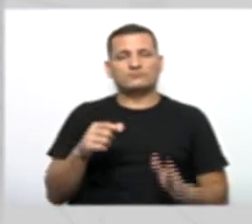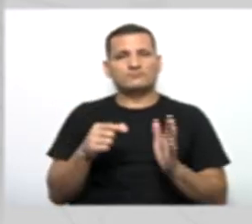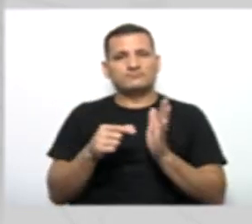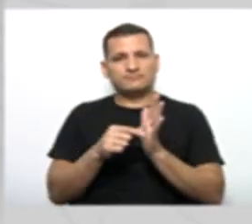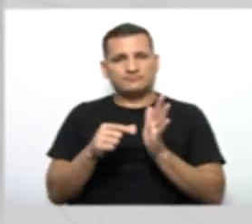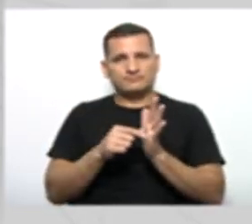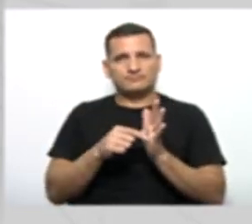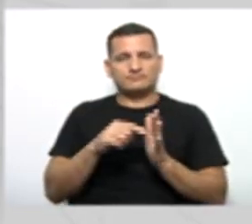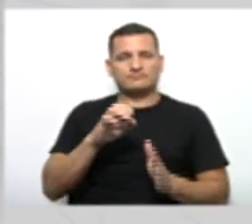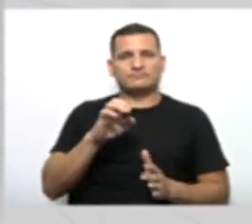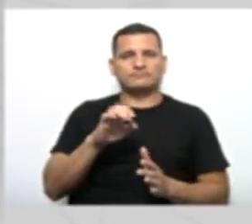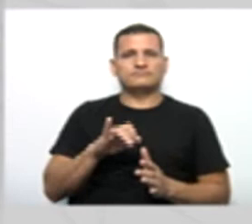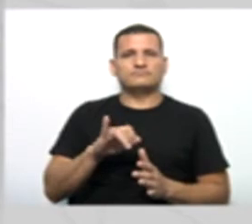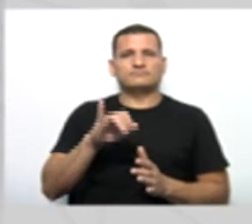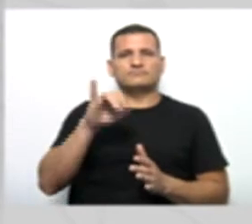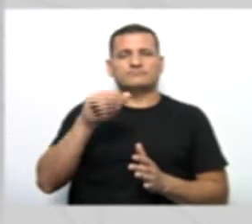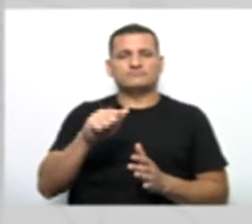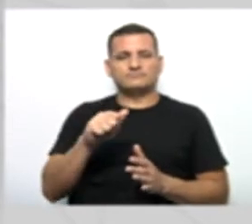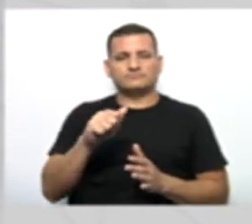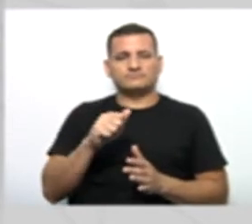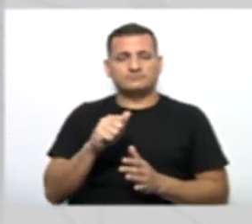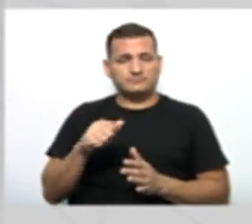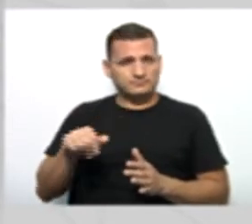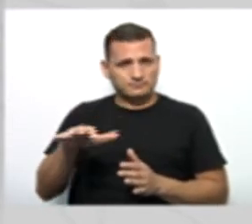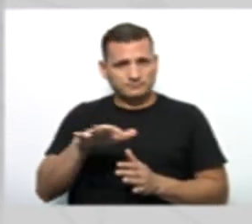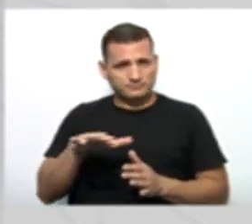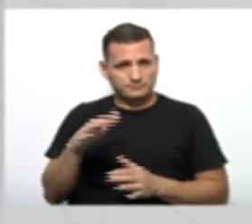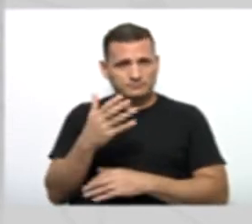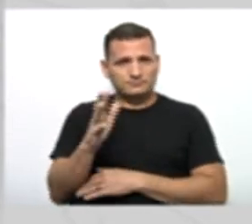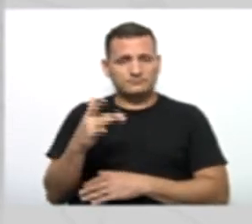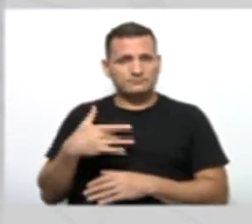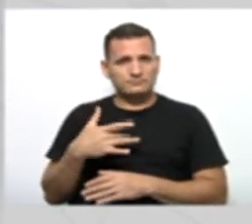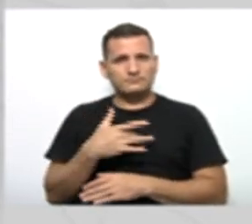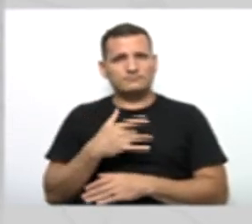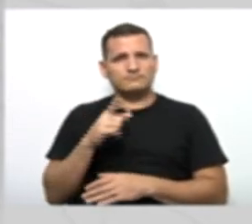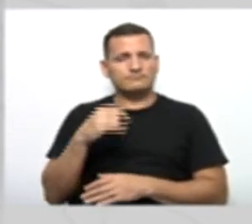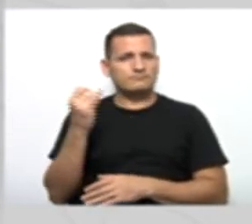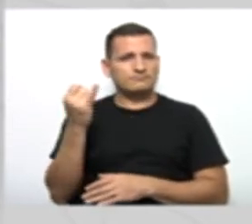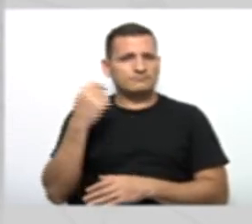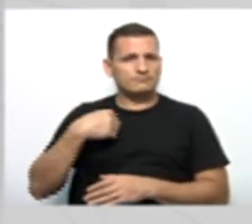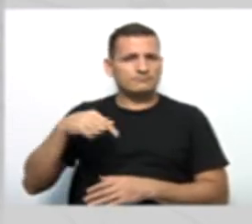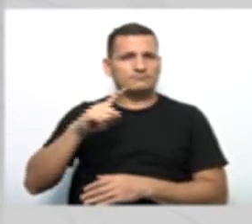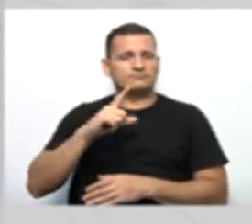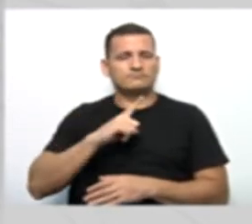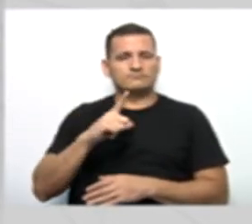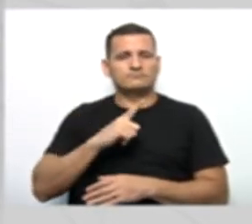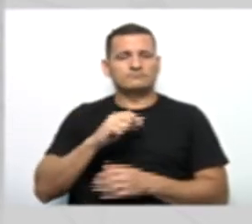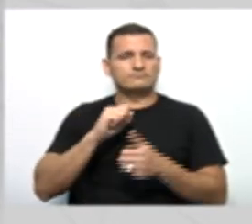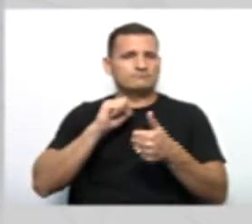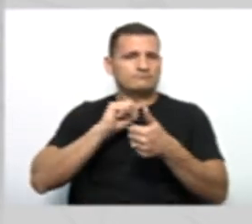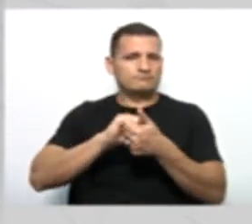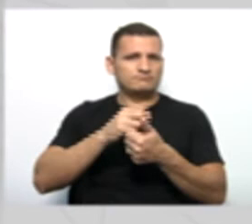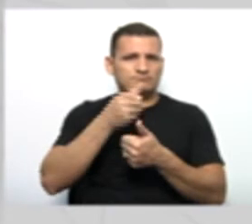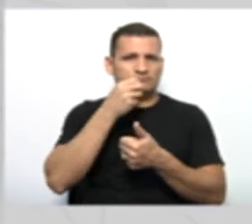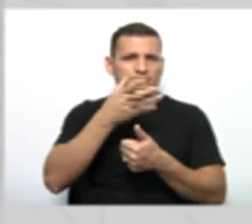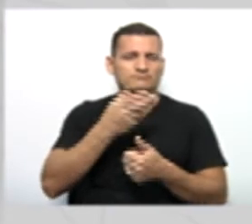EIA. Um meio ambiente saudável é imprescindível para que tenhamos uma boa qualidade de vida. Para